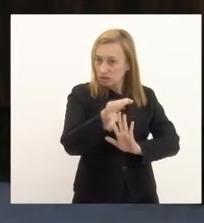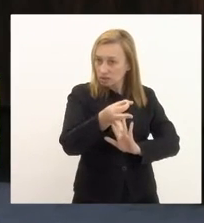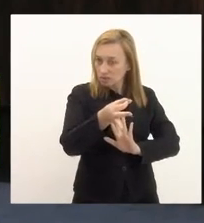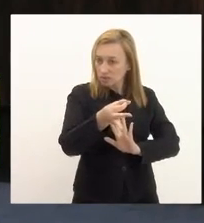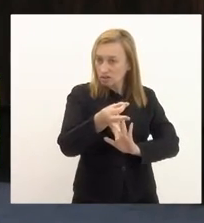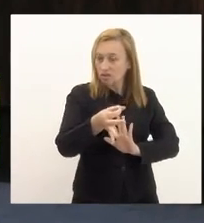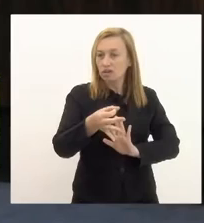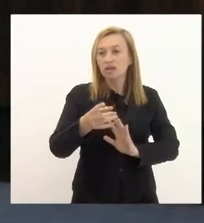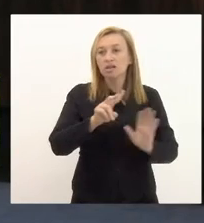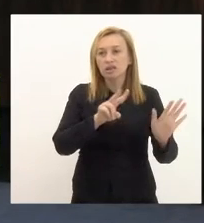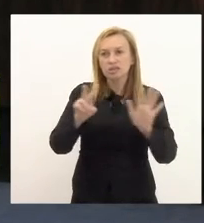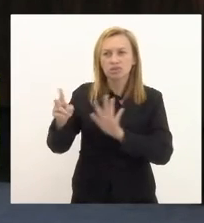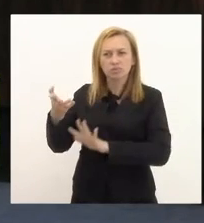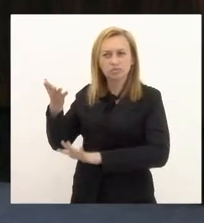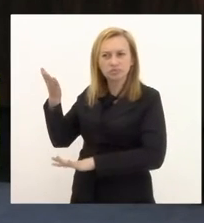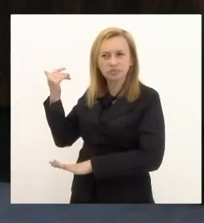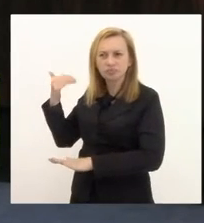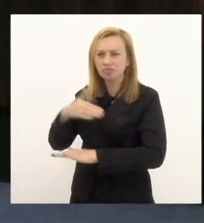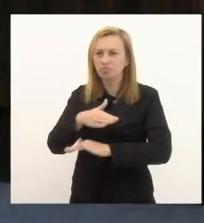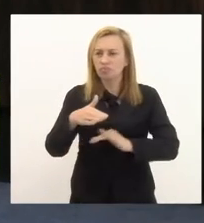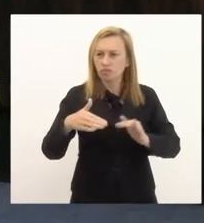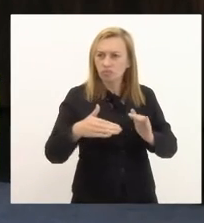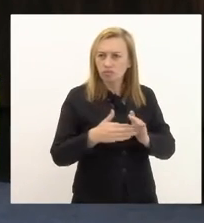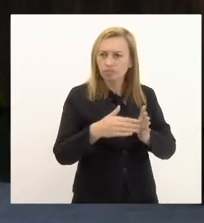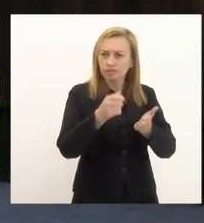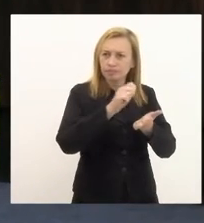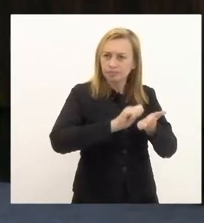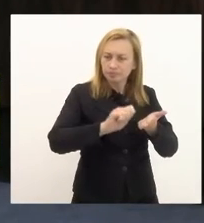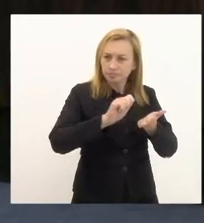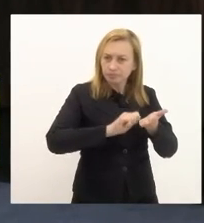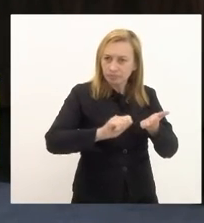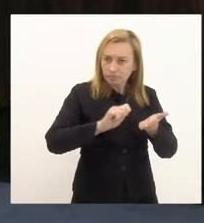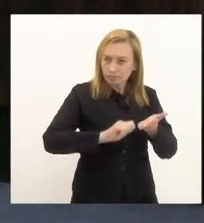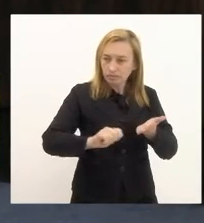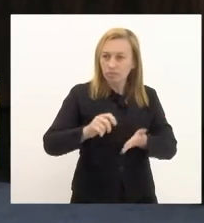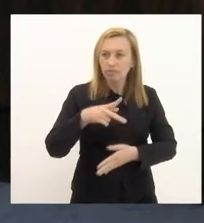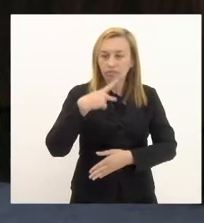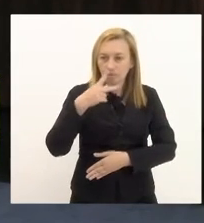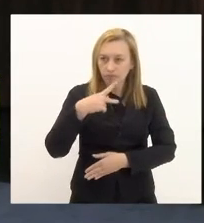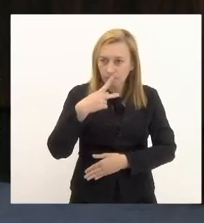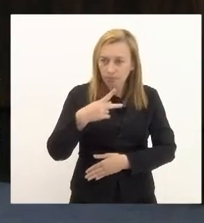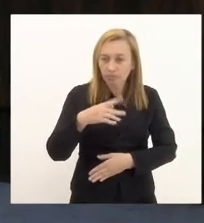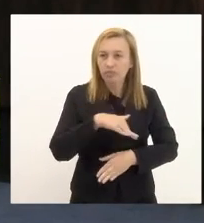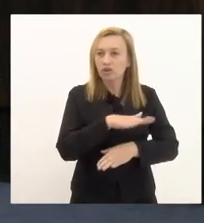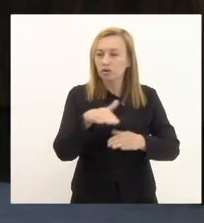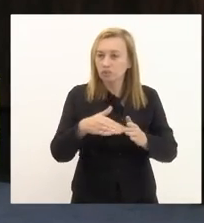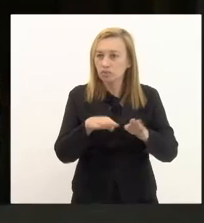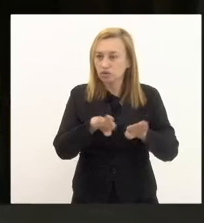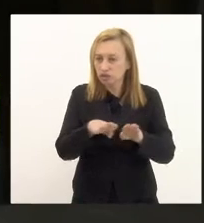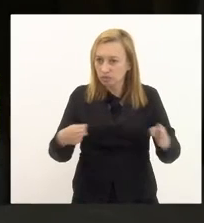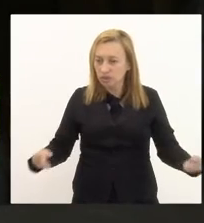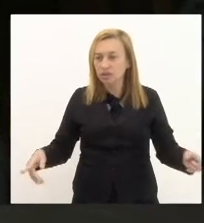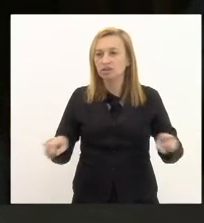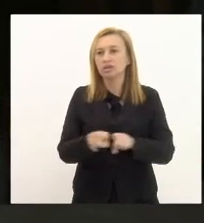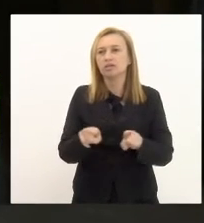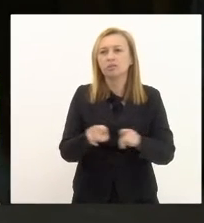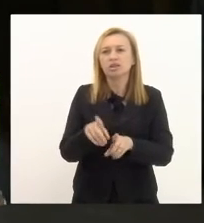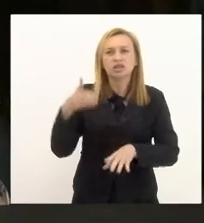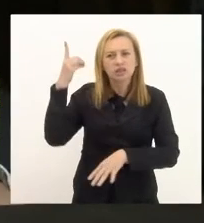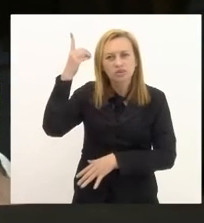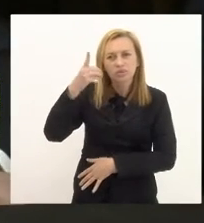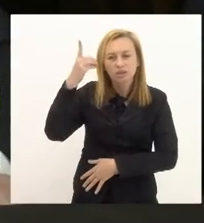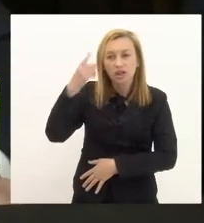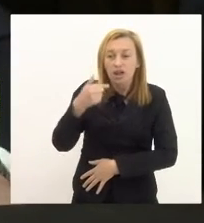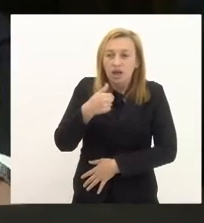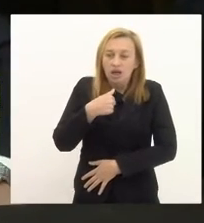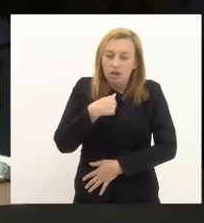adotado na semana passada deixando todos os inscritos falarem assim como os dados todos da mesa todos os deputados agora